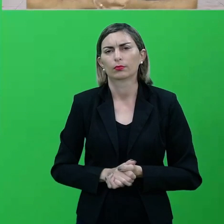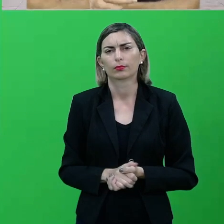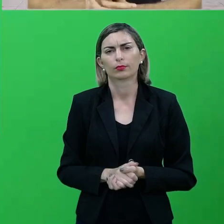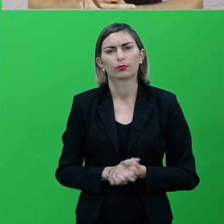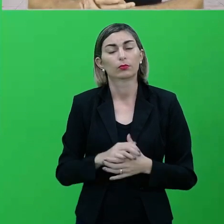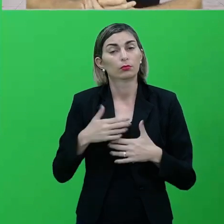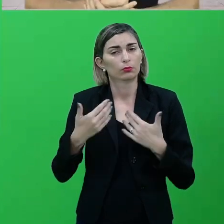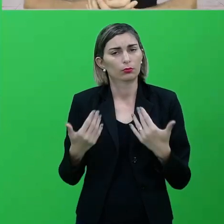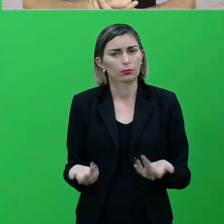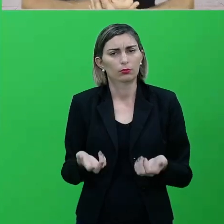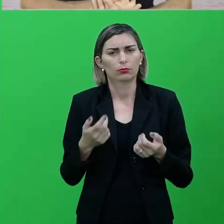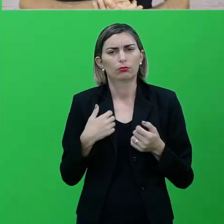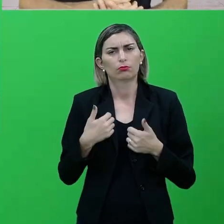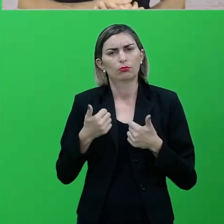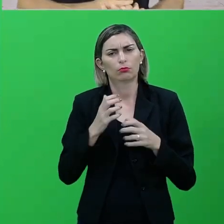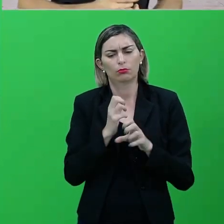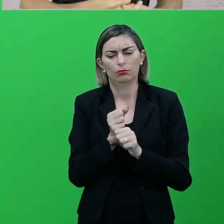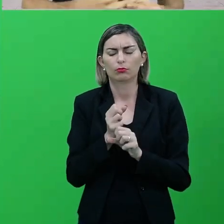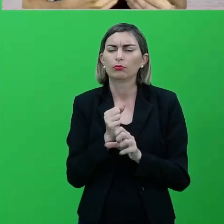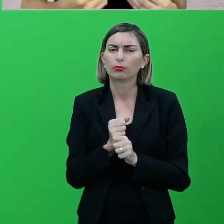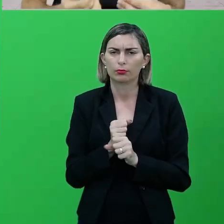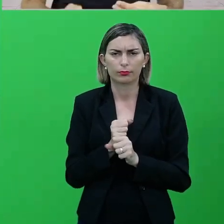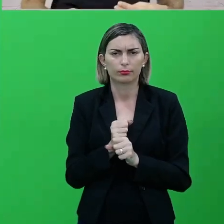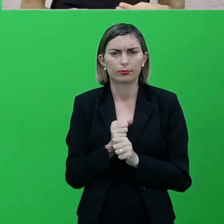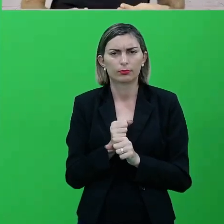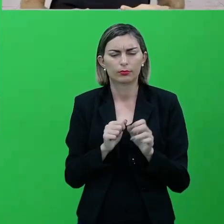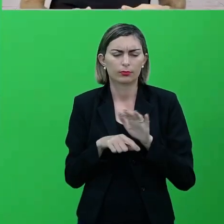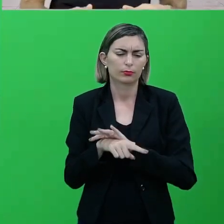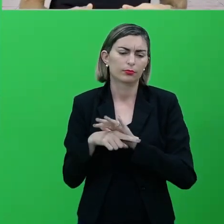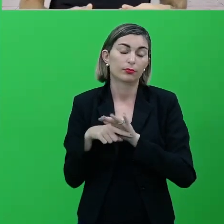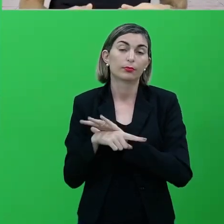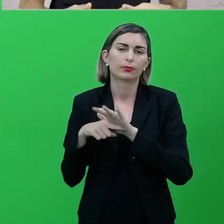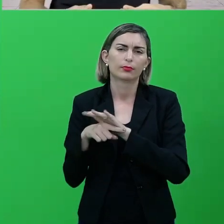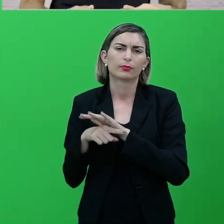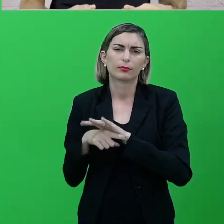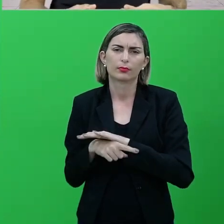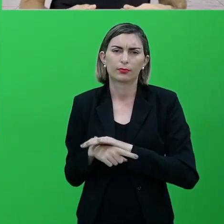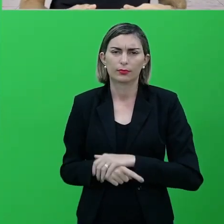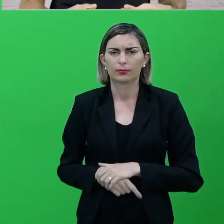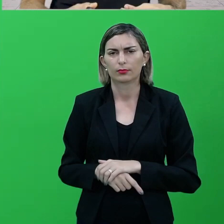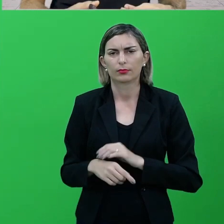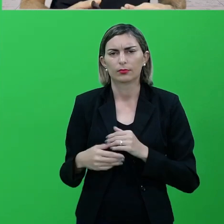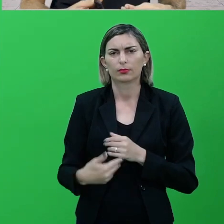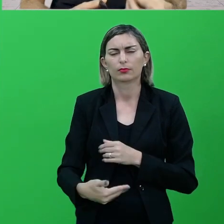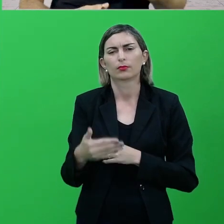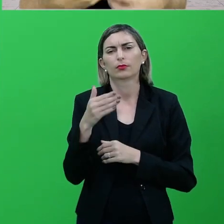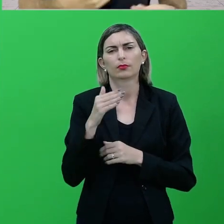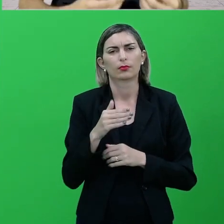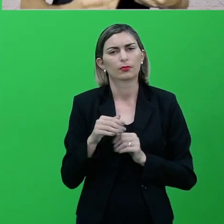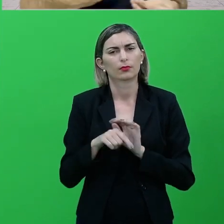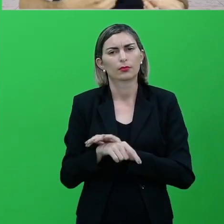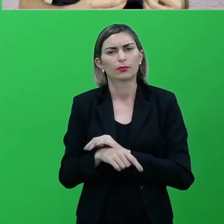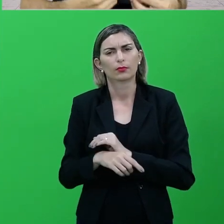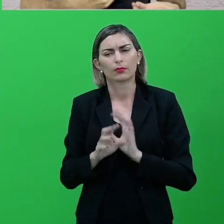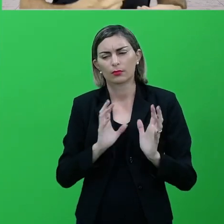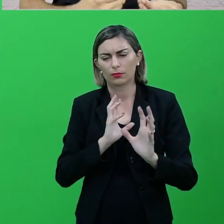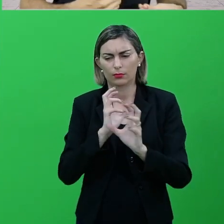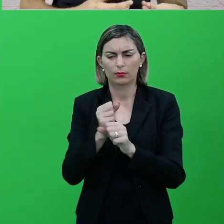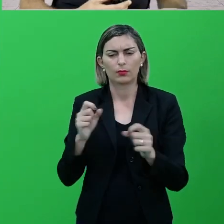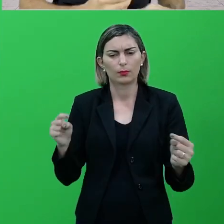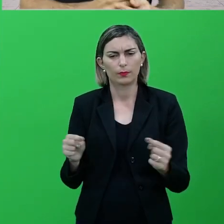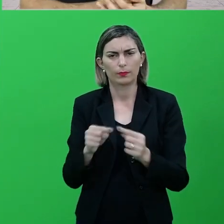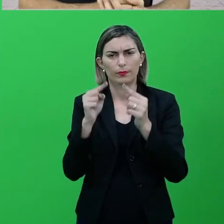Uma maneira de fortalecer os dados de uma pesquisa para mensurar o impacto